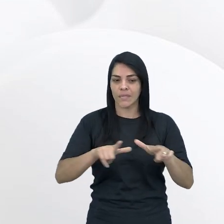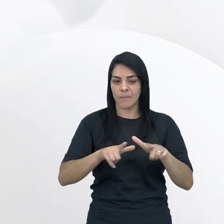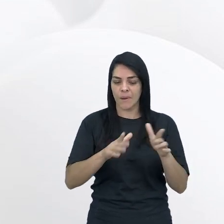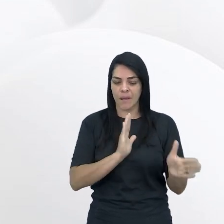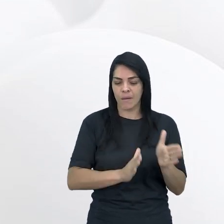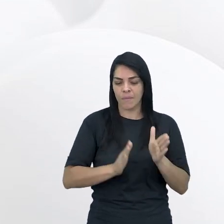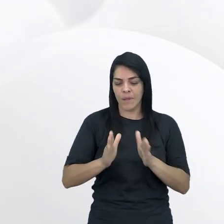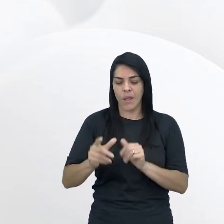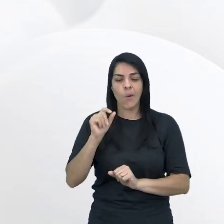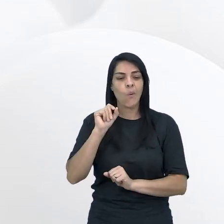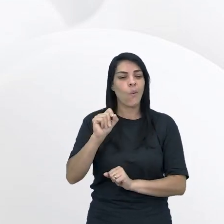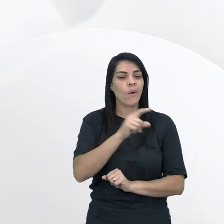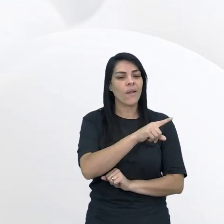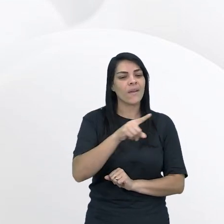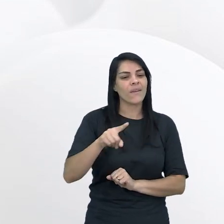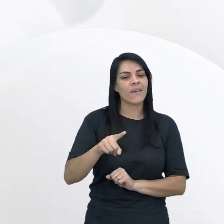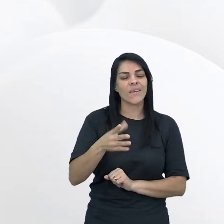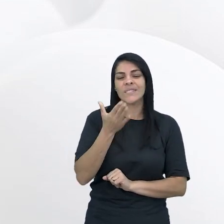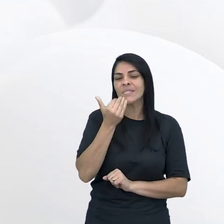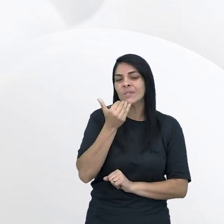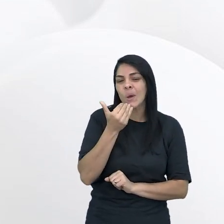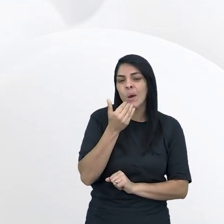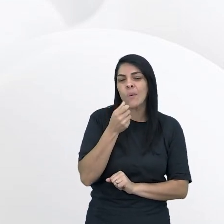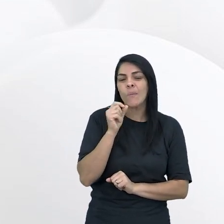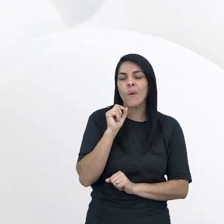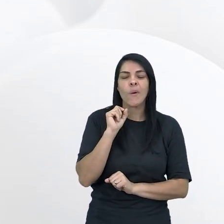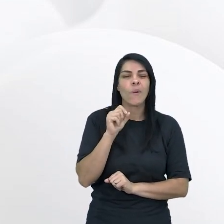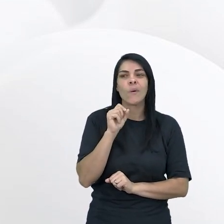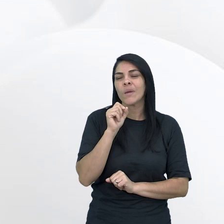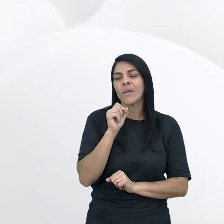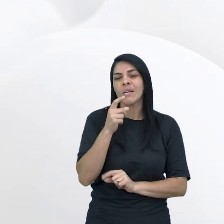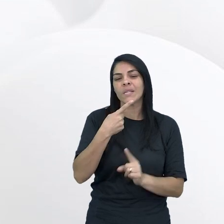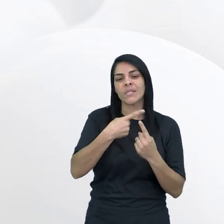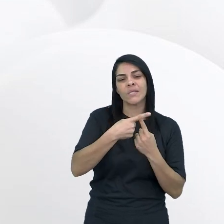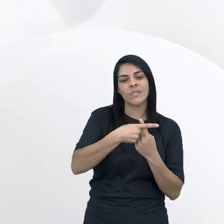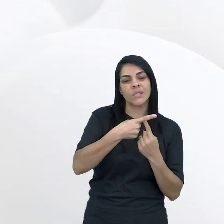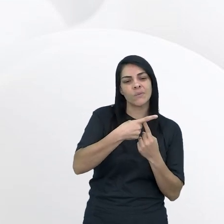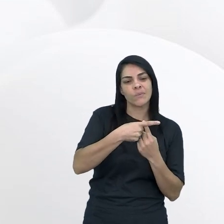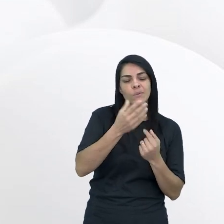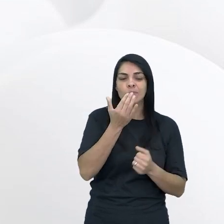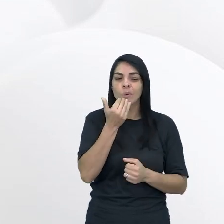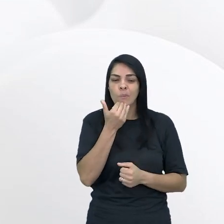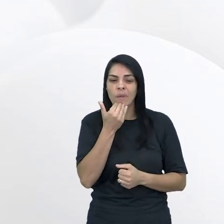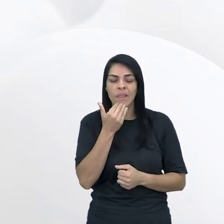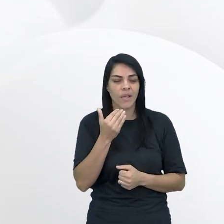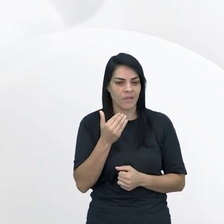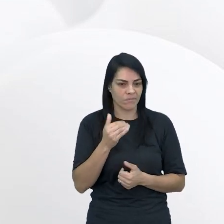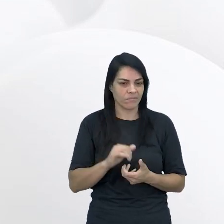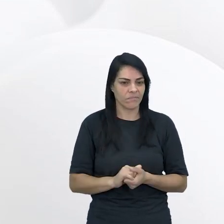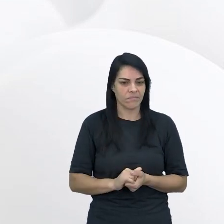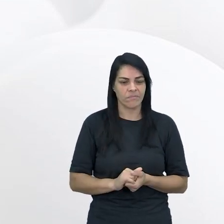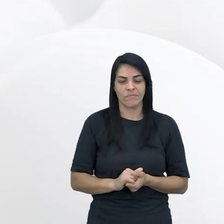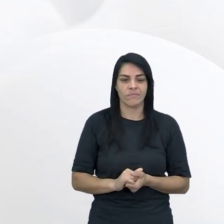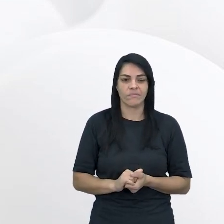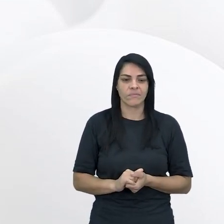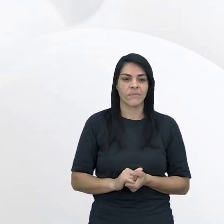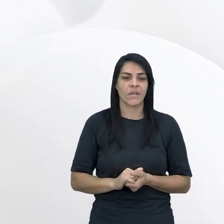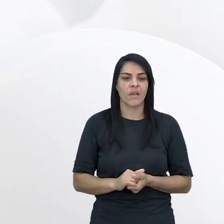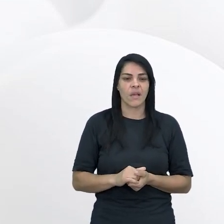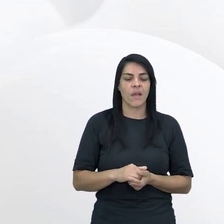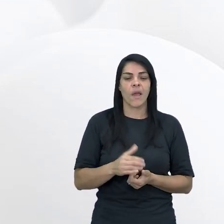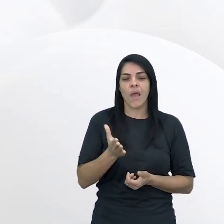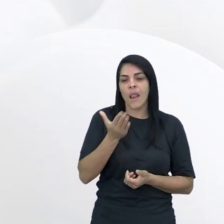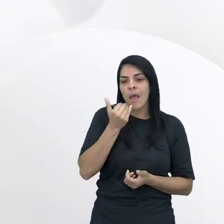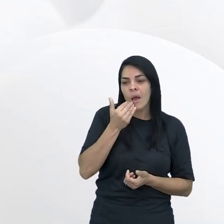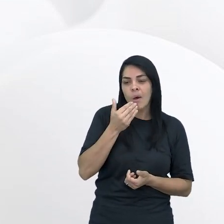que eles comem? Que tipo de alimento? Eles são onívoros?